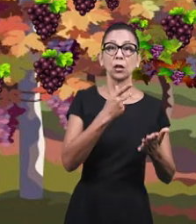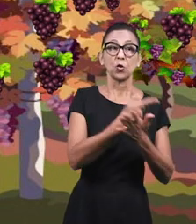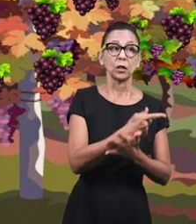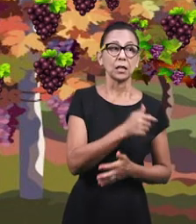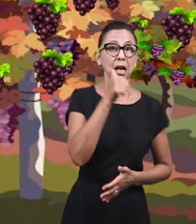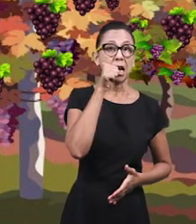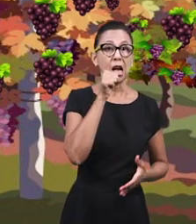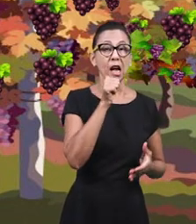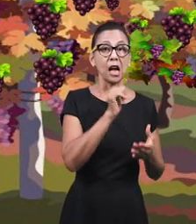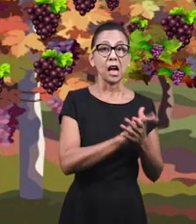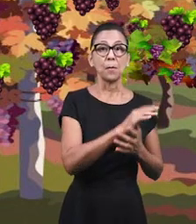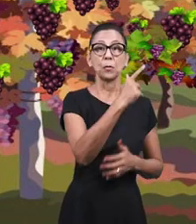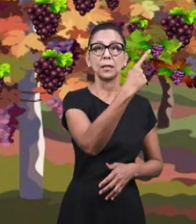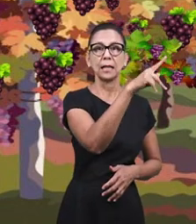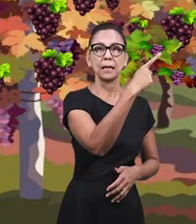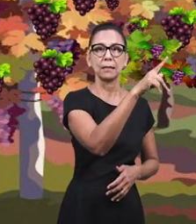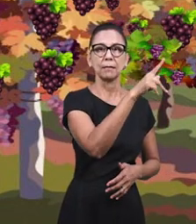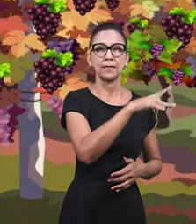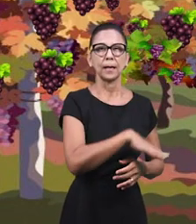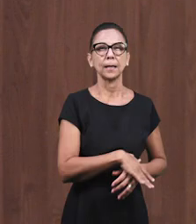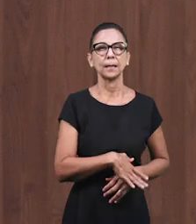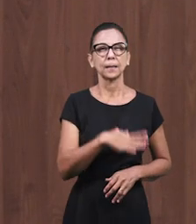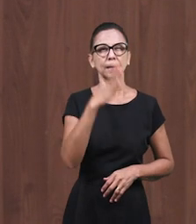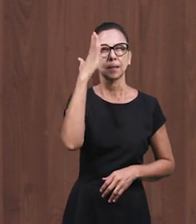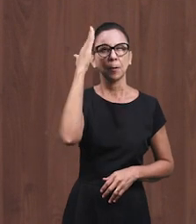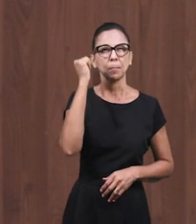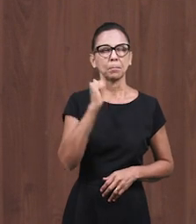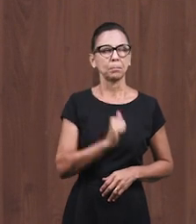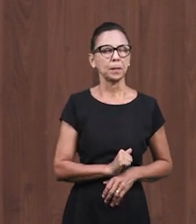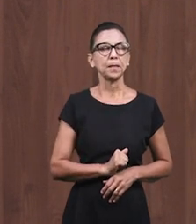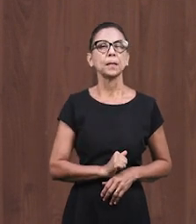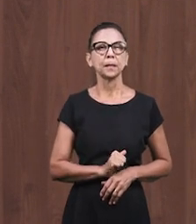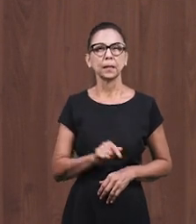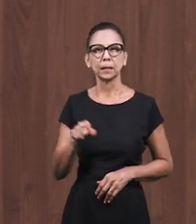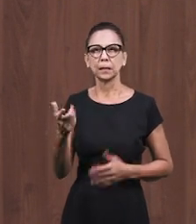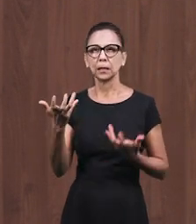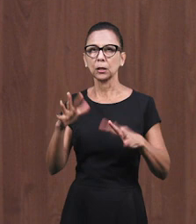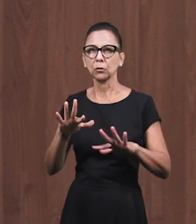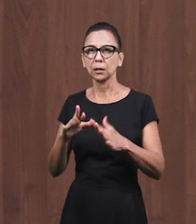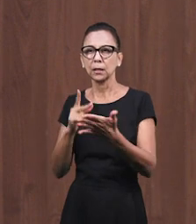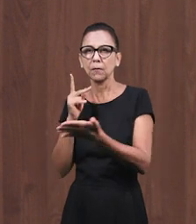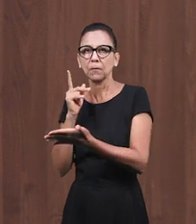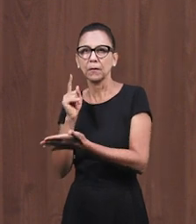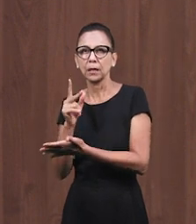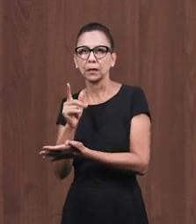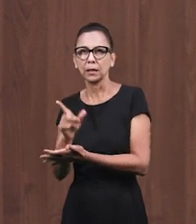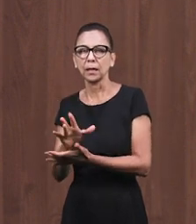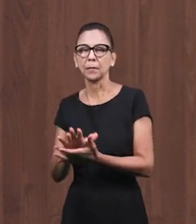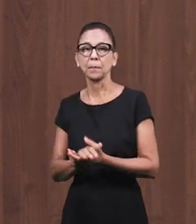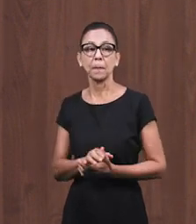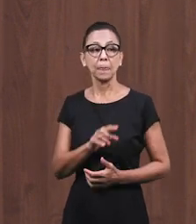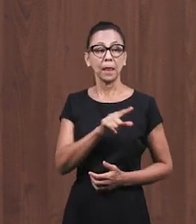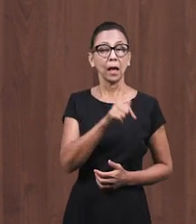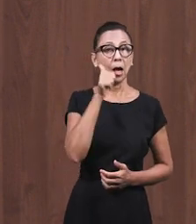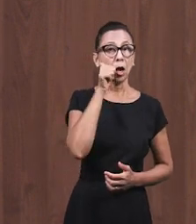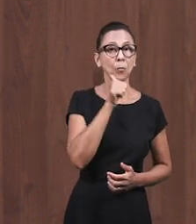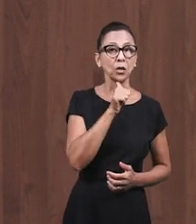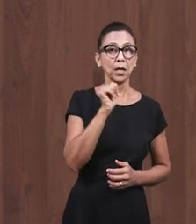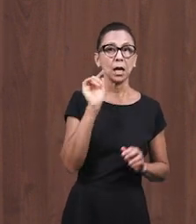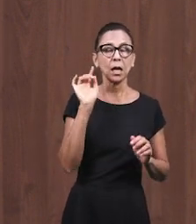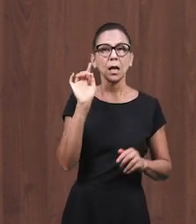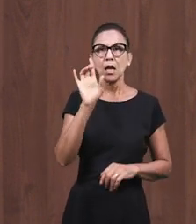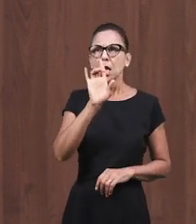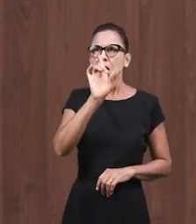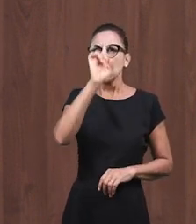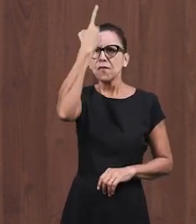ela inventou mentiras acerca de Nabote. Mandou matá-lo. Nabote morreu por